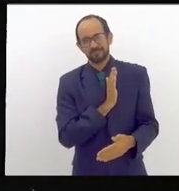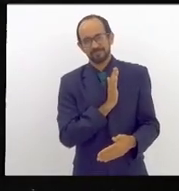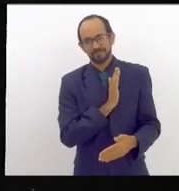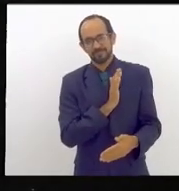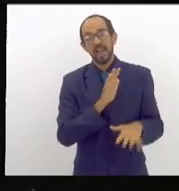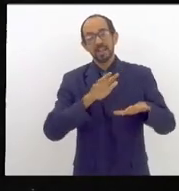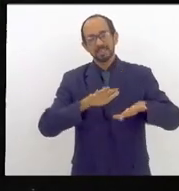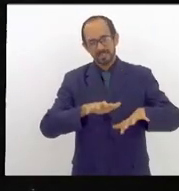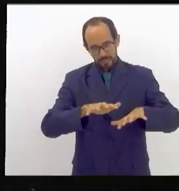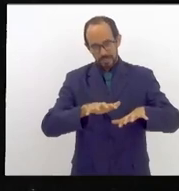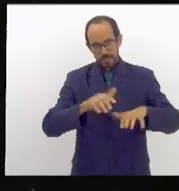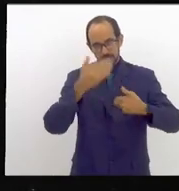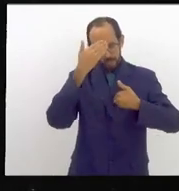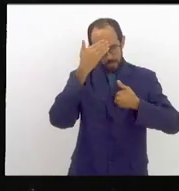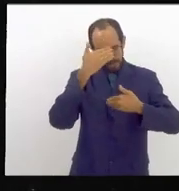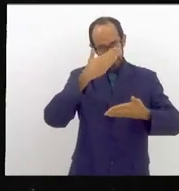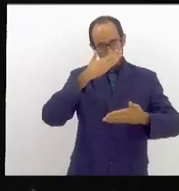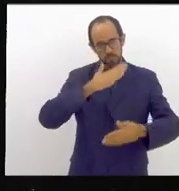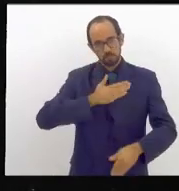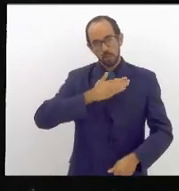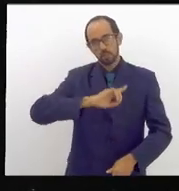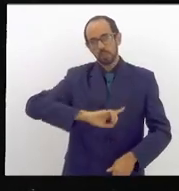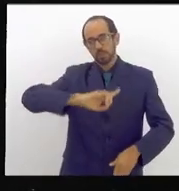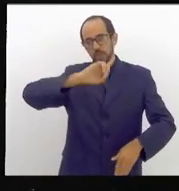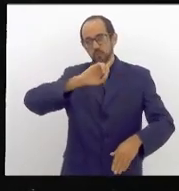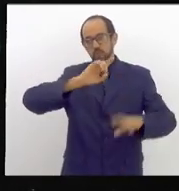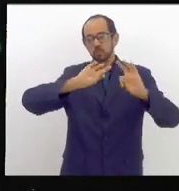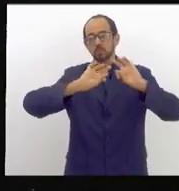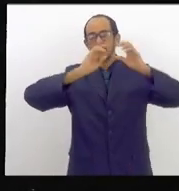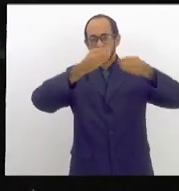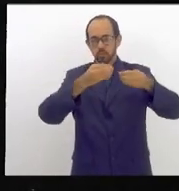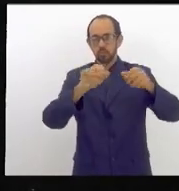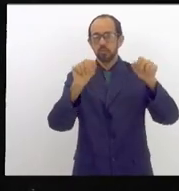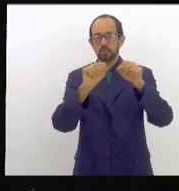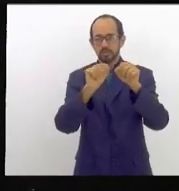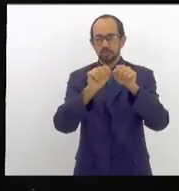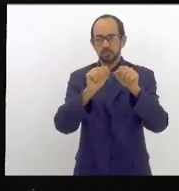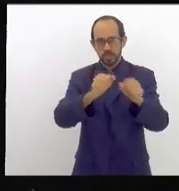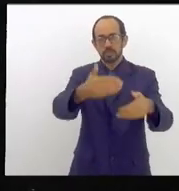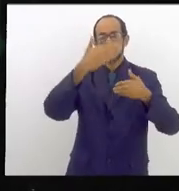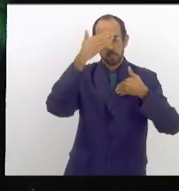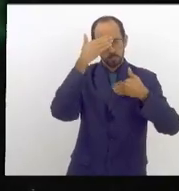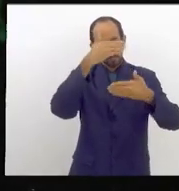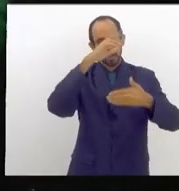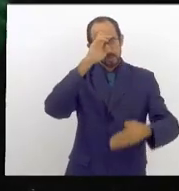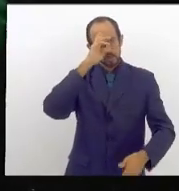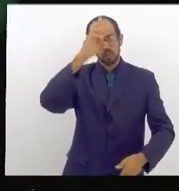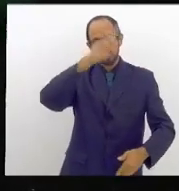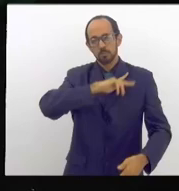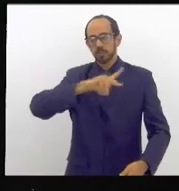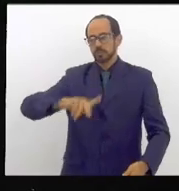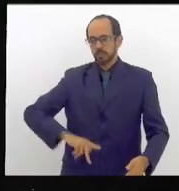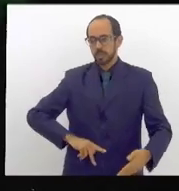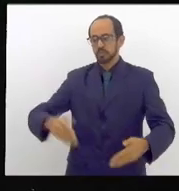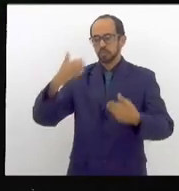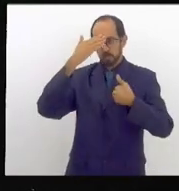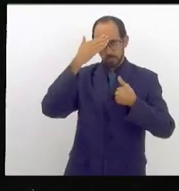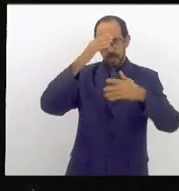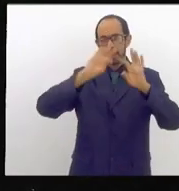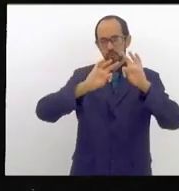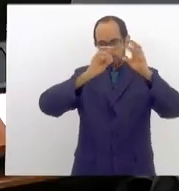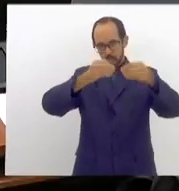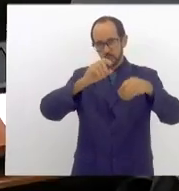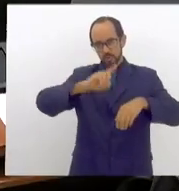eu agradeço ao meu Deus por tudo que tem feito obrigada senhor presidente obrigada a todos Deus abençoe